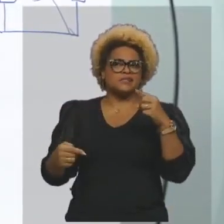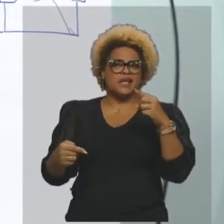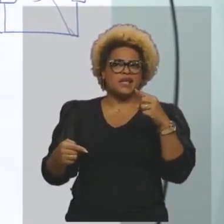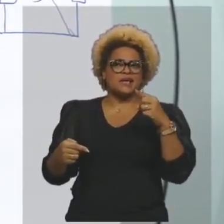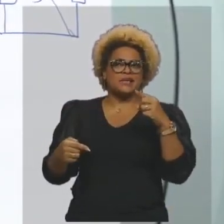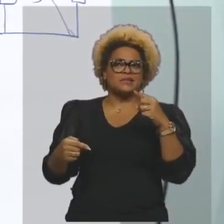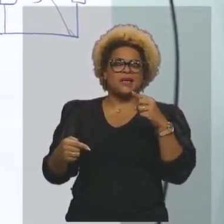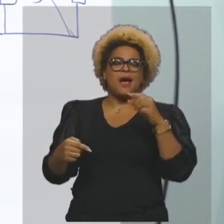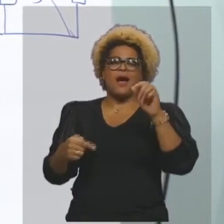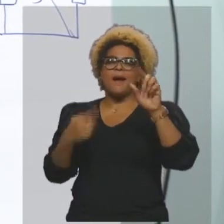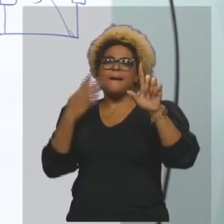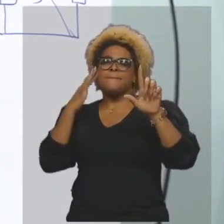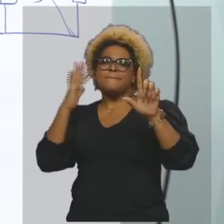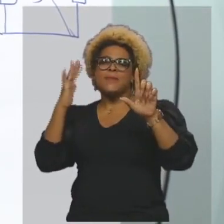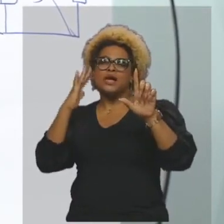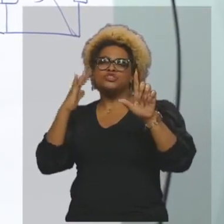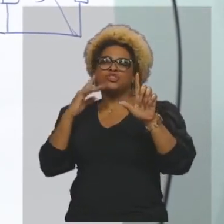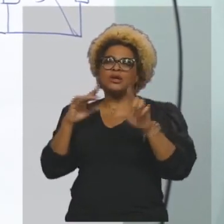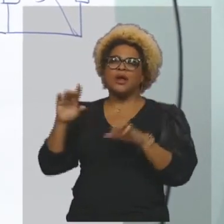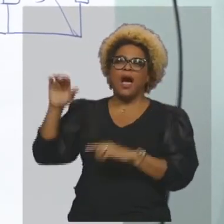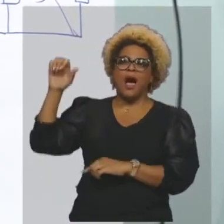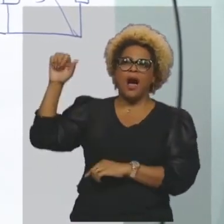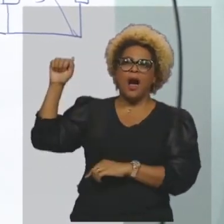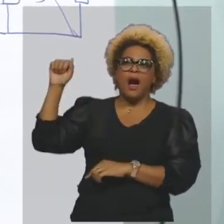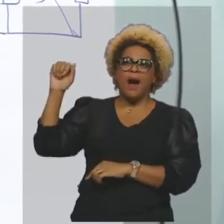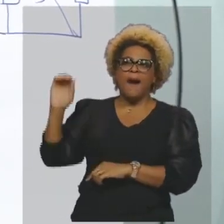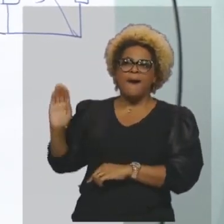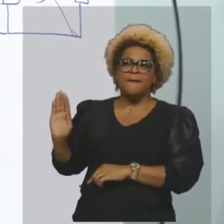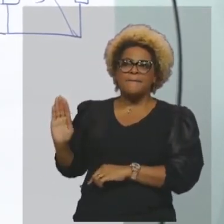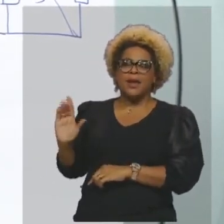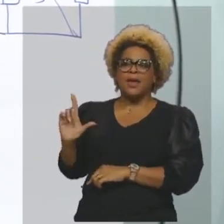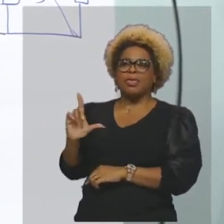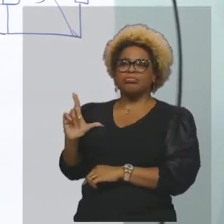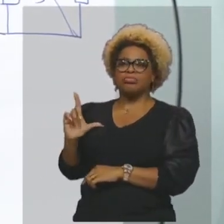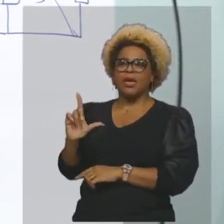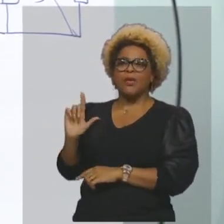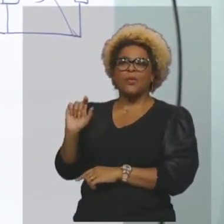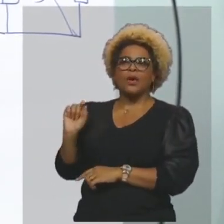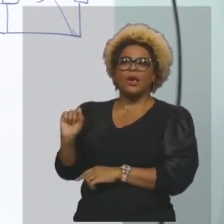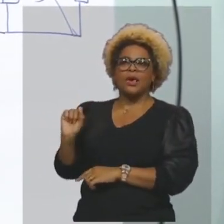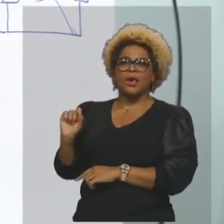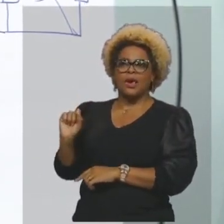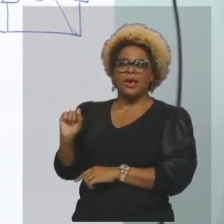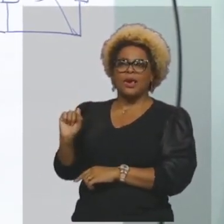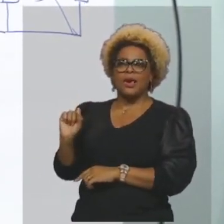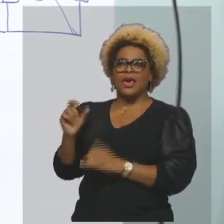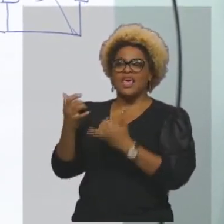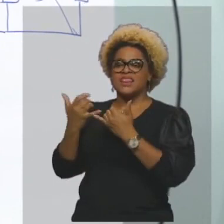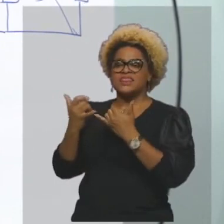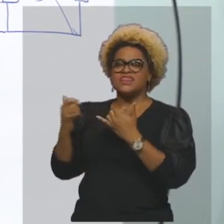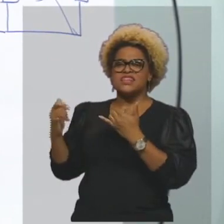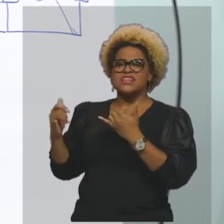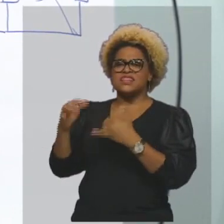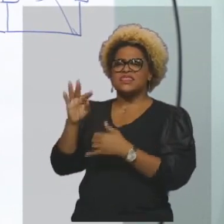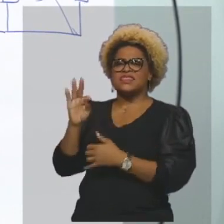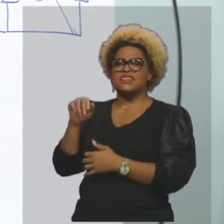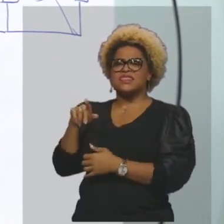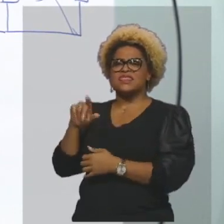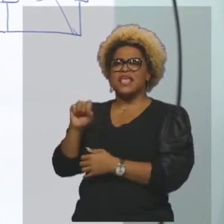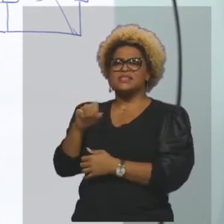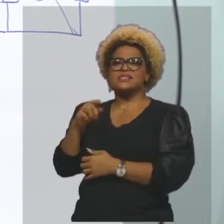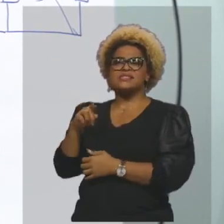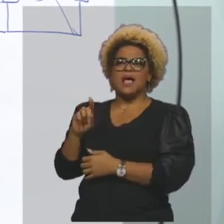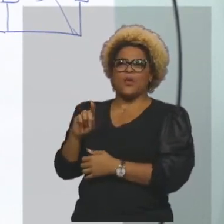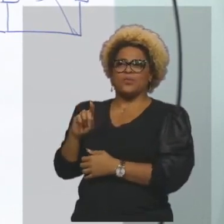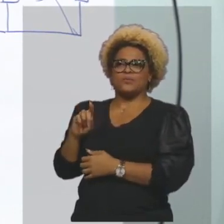pontos A e B, eu tenho uma fonte de tensão. Então, eu vou colocar aqui, só para representar para a gente, uma fonte de tensão qualquer. Não